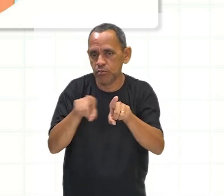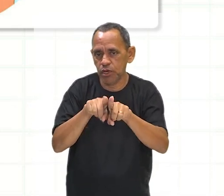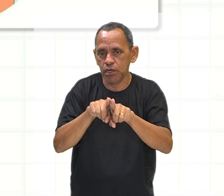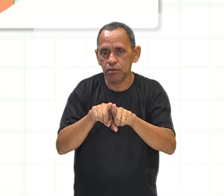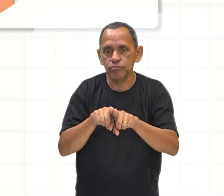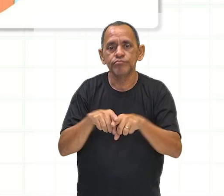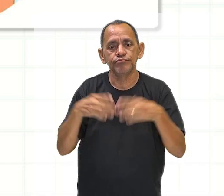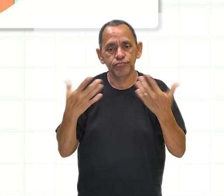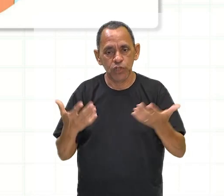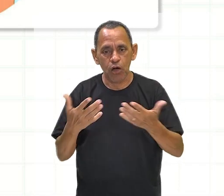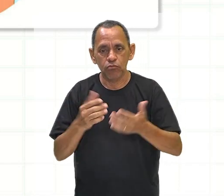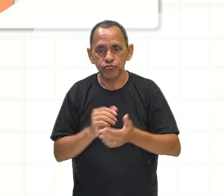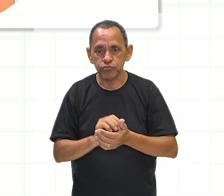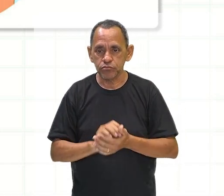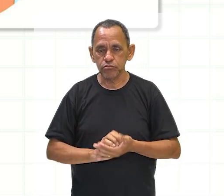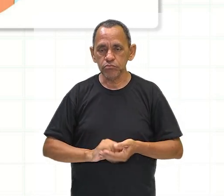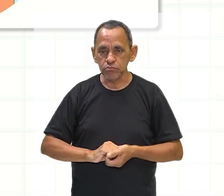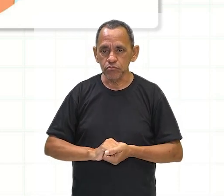mas também do sistema